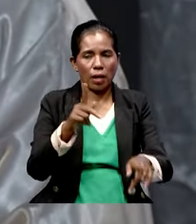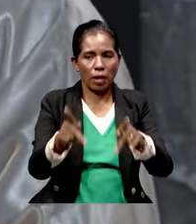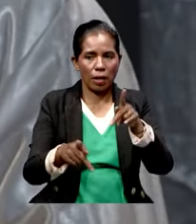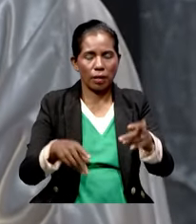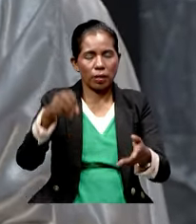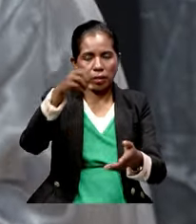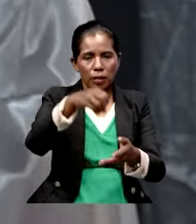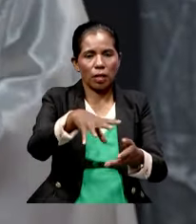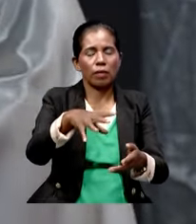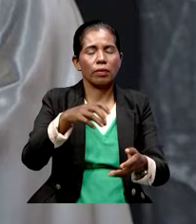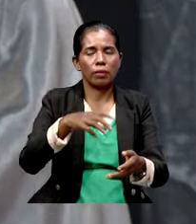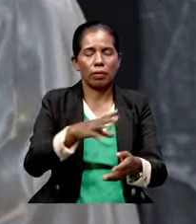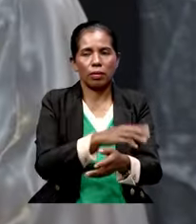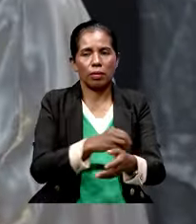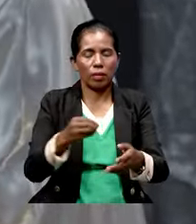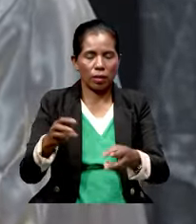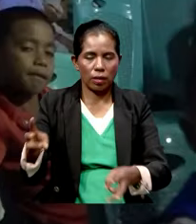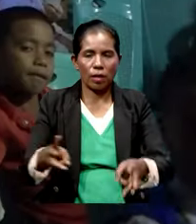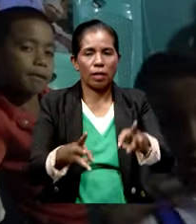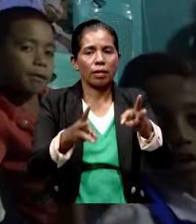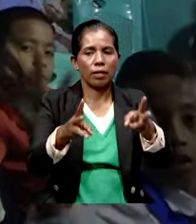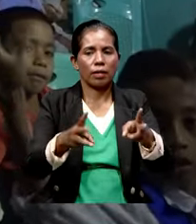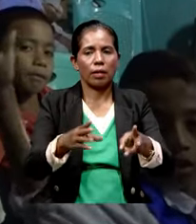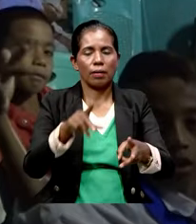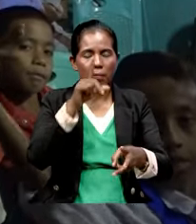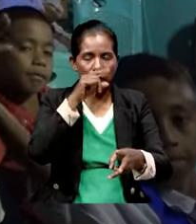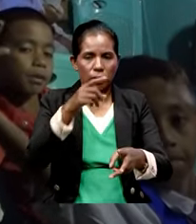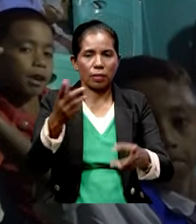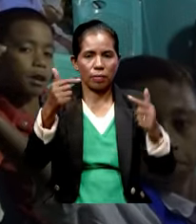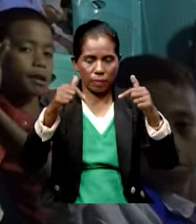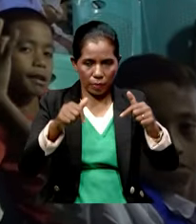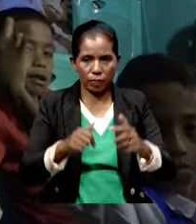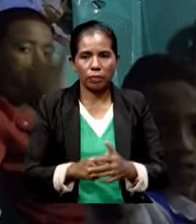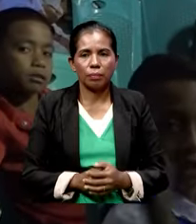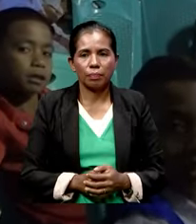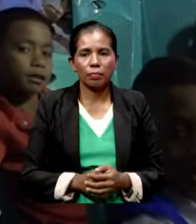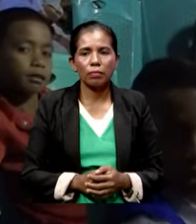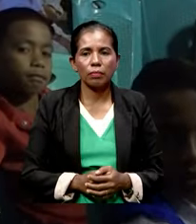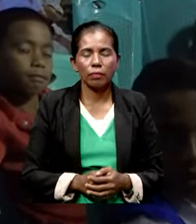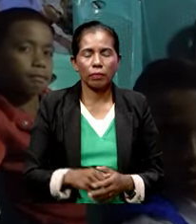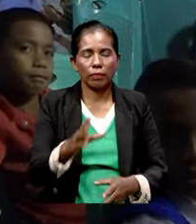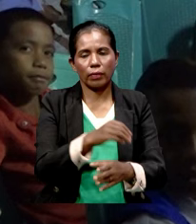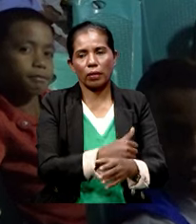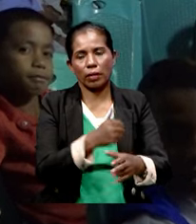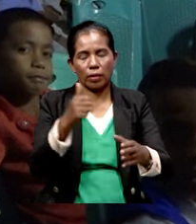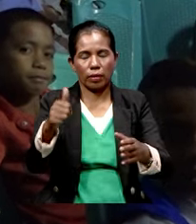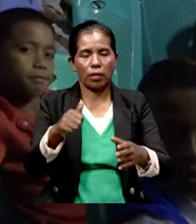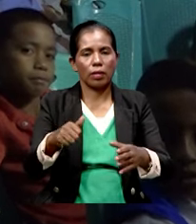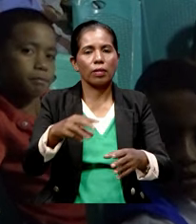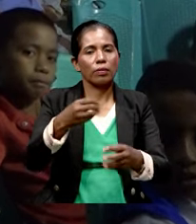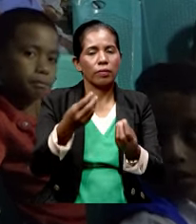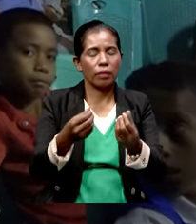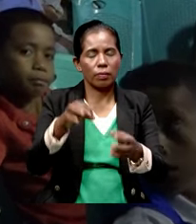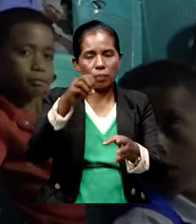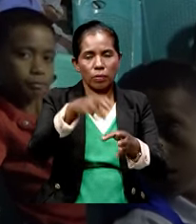kari finin, fini balu monu ia dalang ibu, manu sira mai hatia. Fini balu fale, monu ia